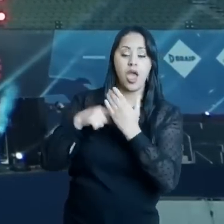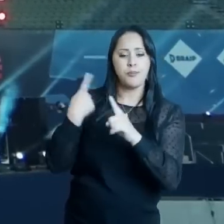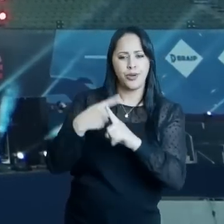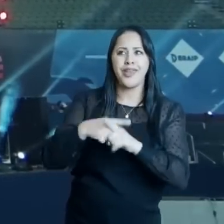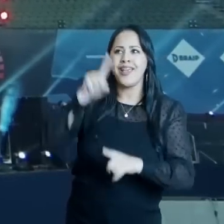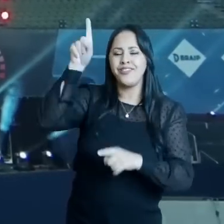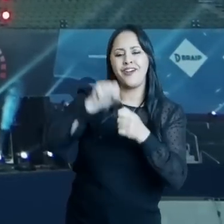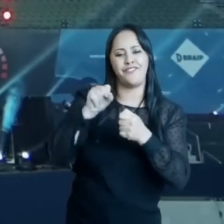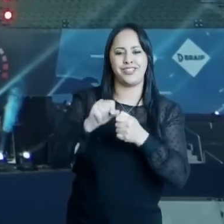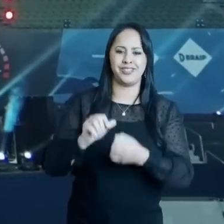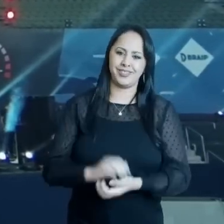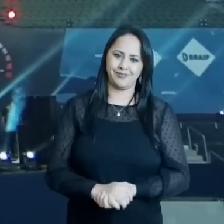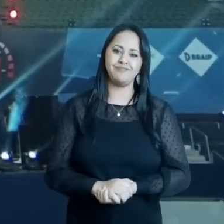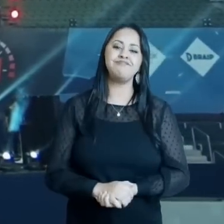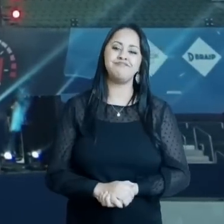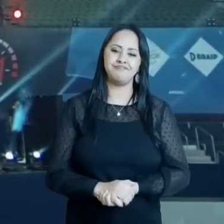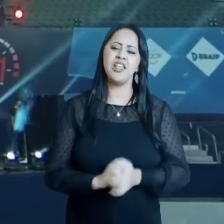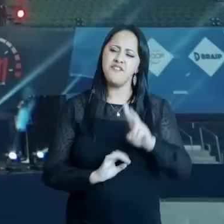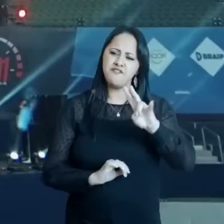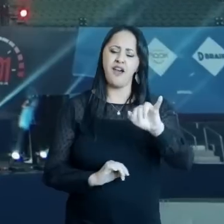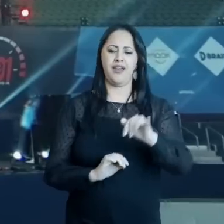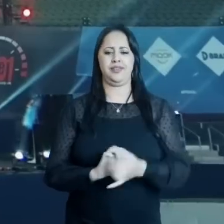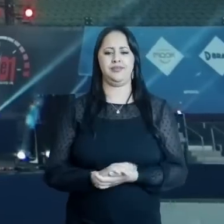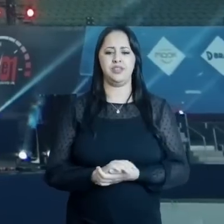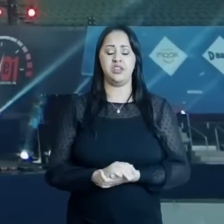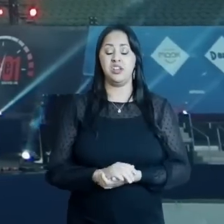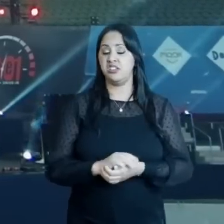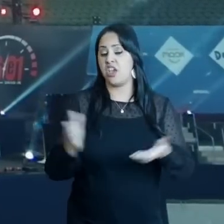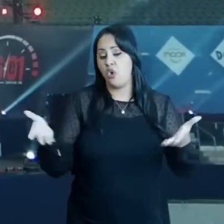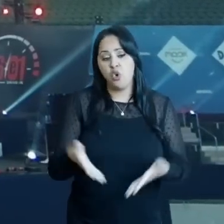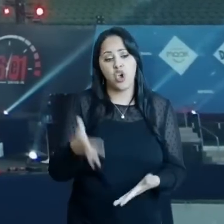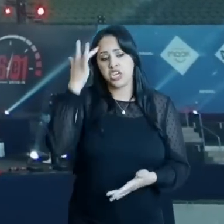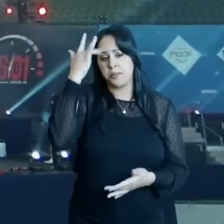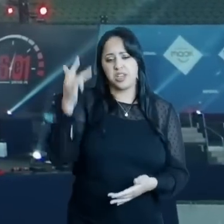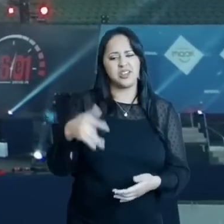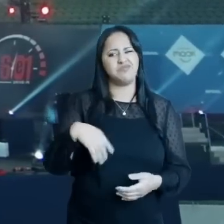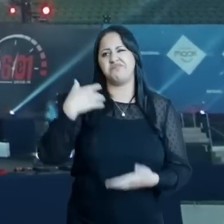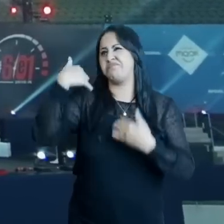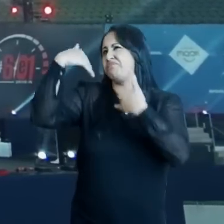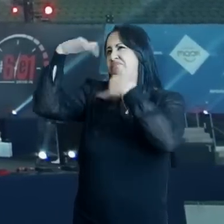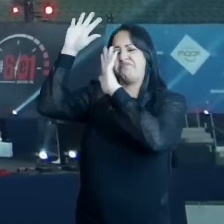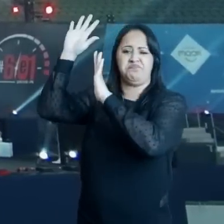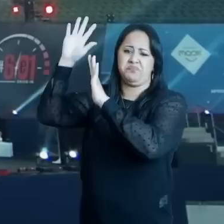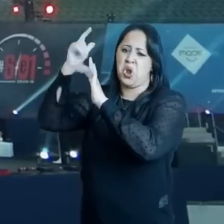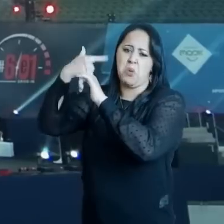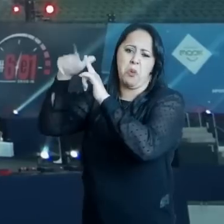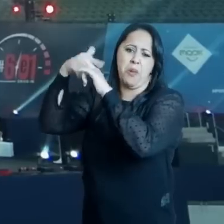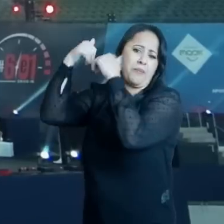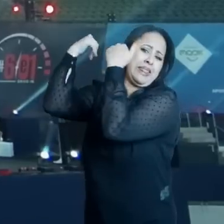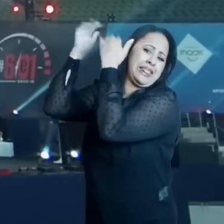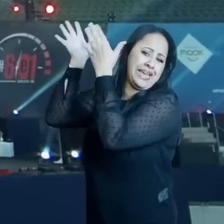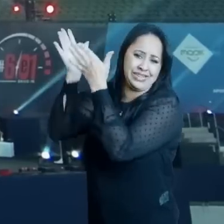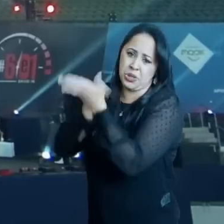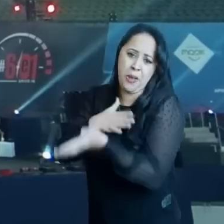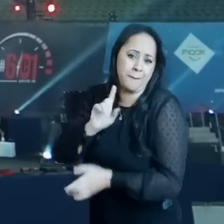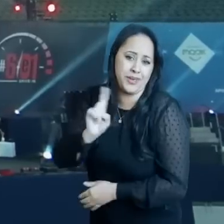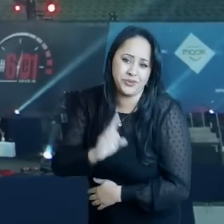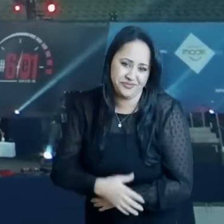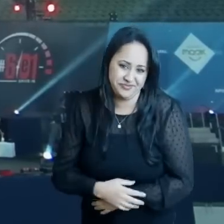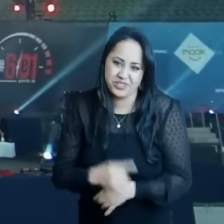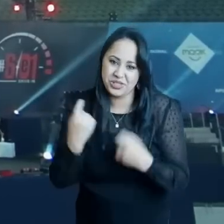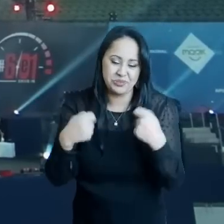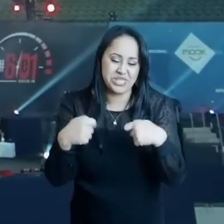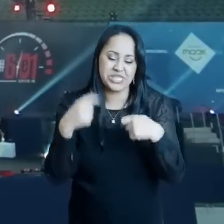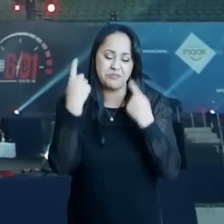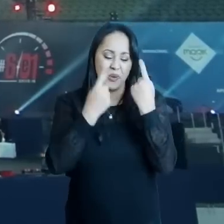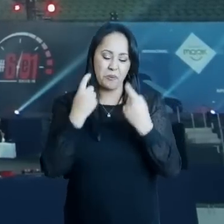porque Ele vai fazer isso. Se Ele vai fazer hoje, se Ele vai fazer amanhã, se Ele vai fazer... Isso aí é dEle, não é meu, não. Eu não tenho que me preocupar com isso, não. Fala aí,